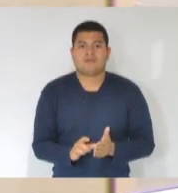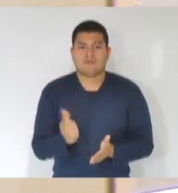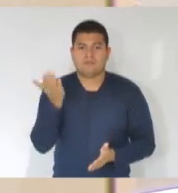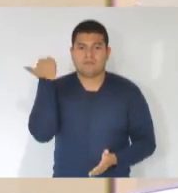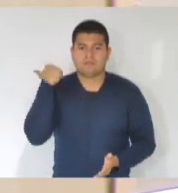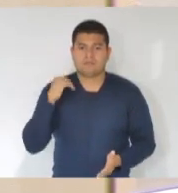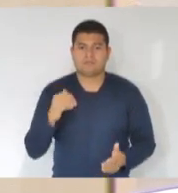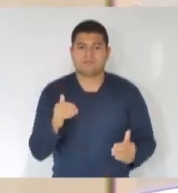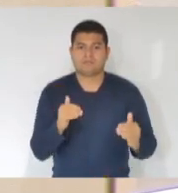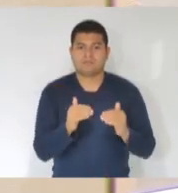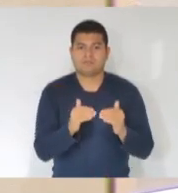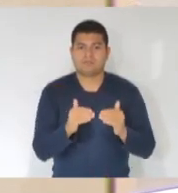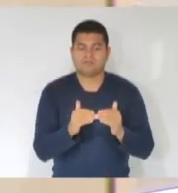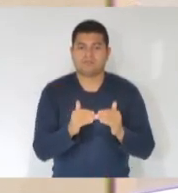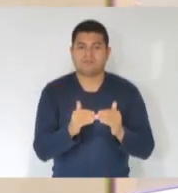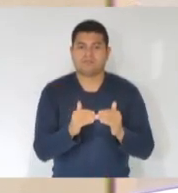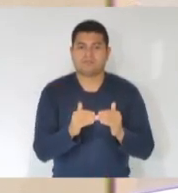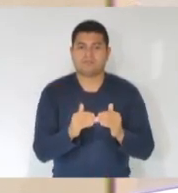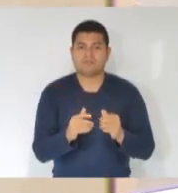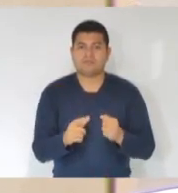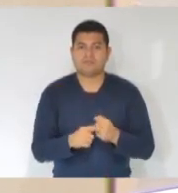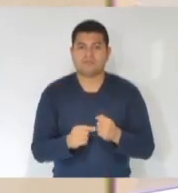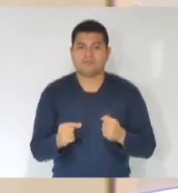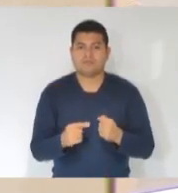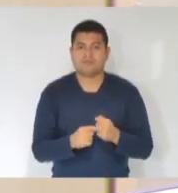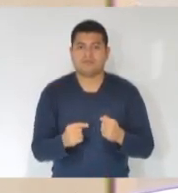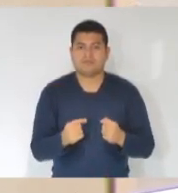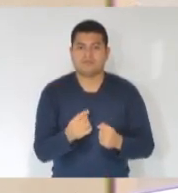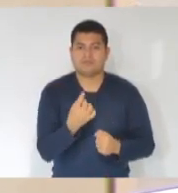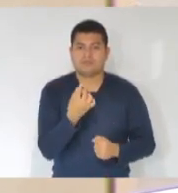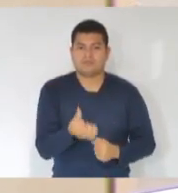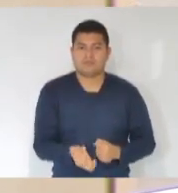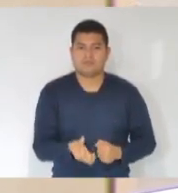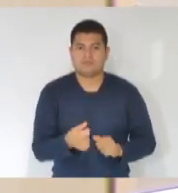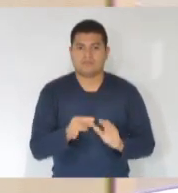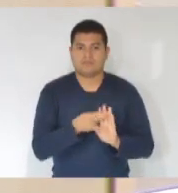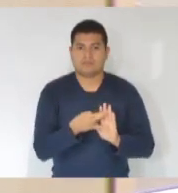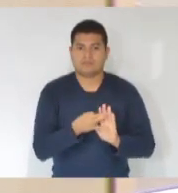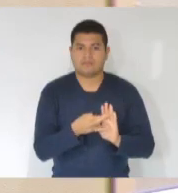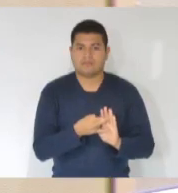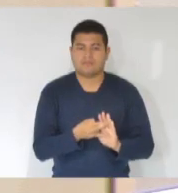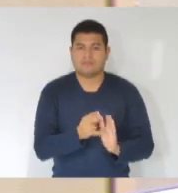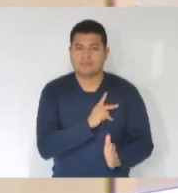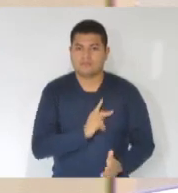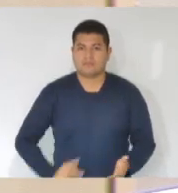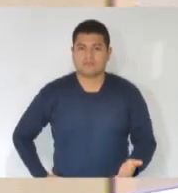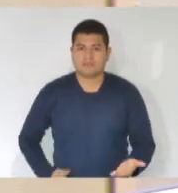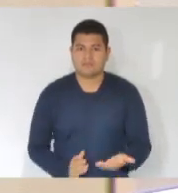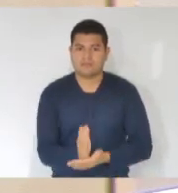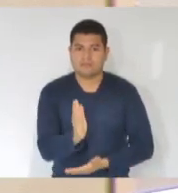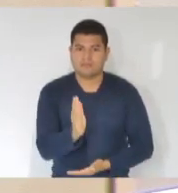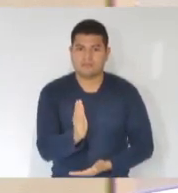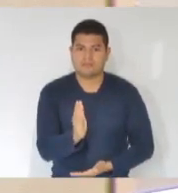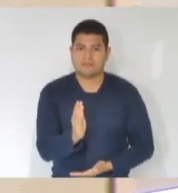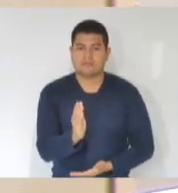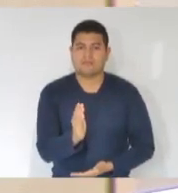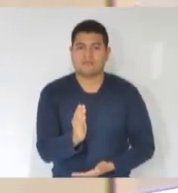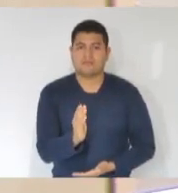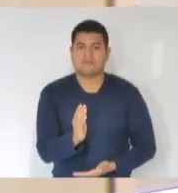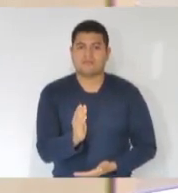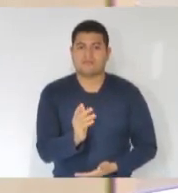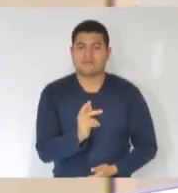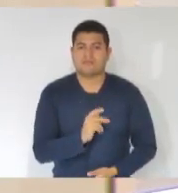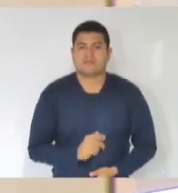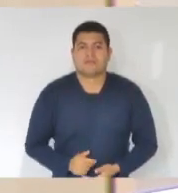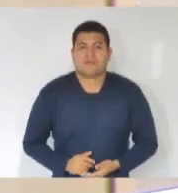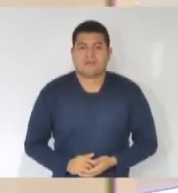em consonância com o artigo 106 do regimento interno, o senhor presidente deu-a por aprovada. Expediente.